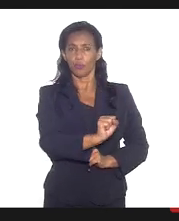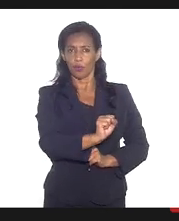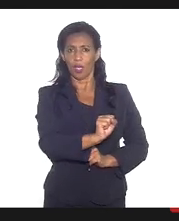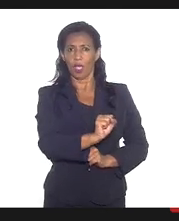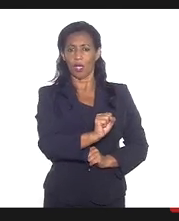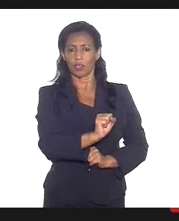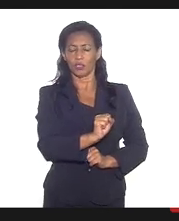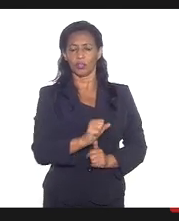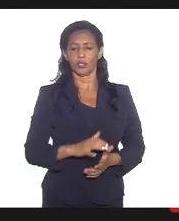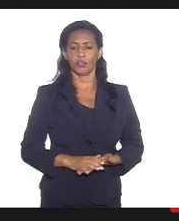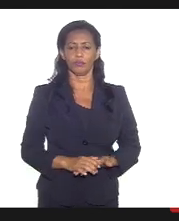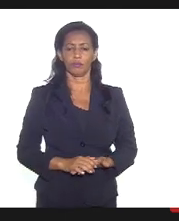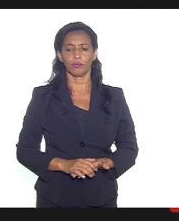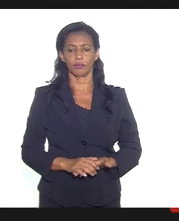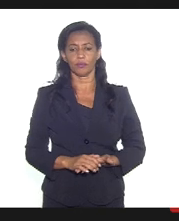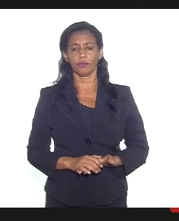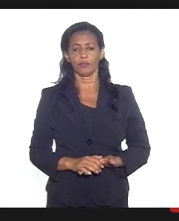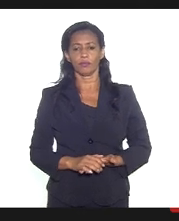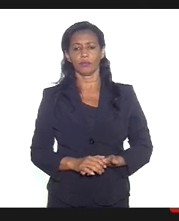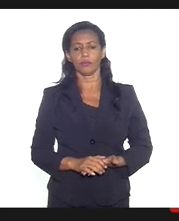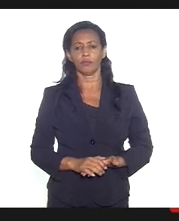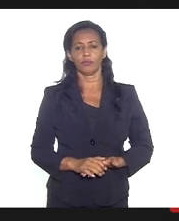não, vamos dizer assim,